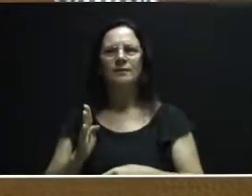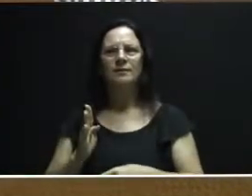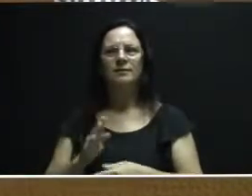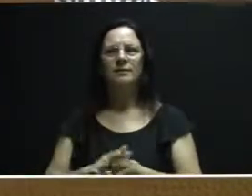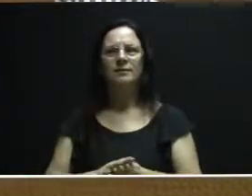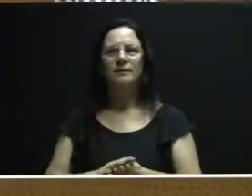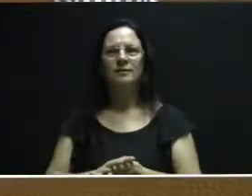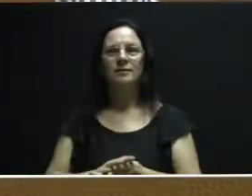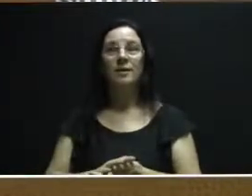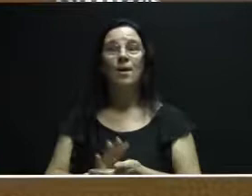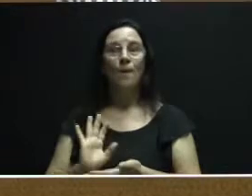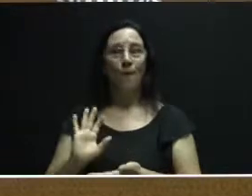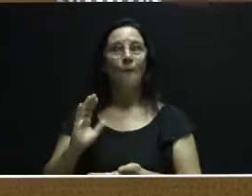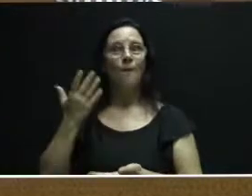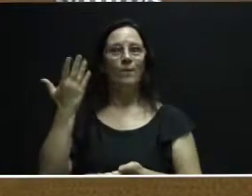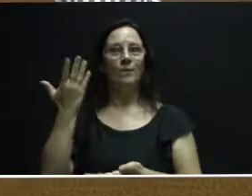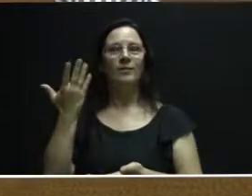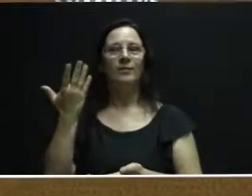quando acontece,